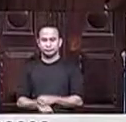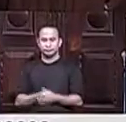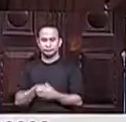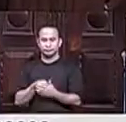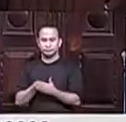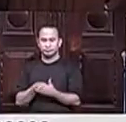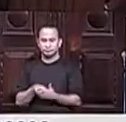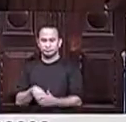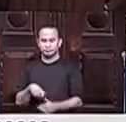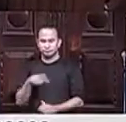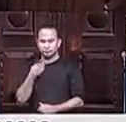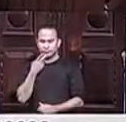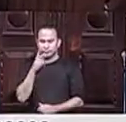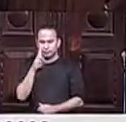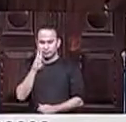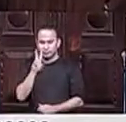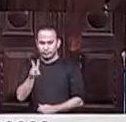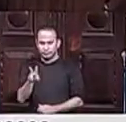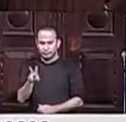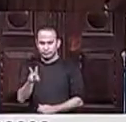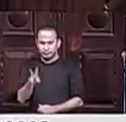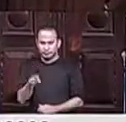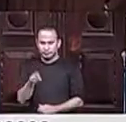tendo em vista esse